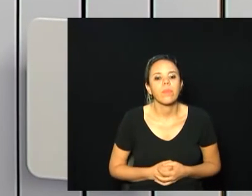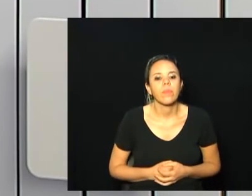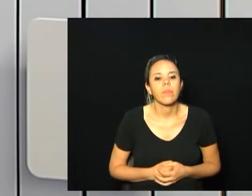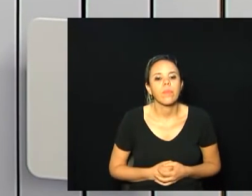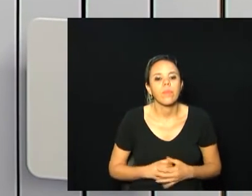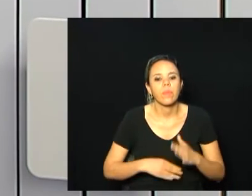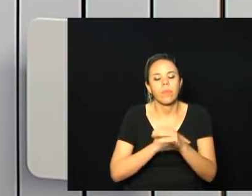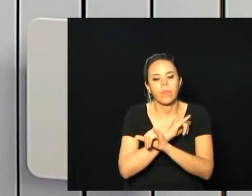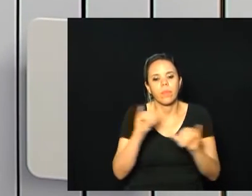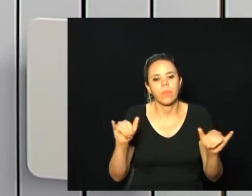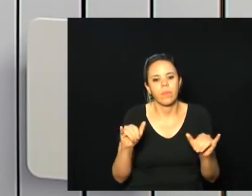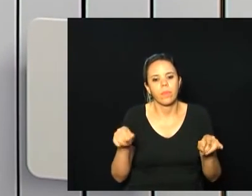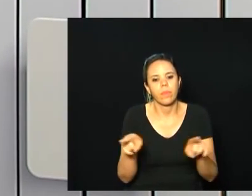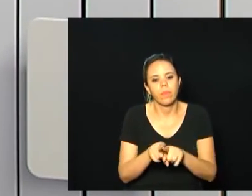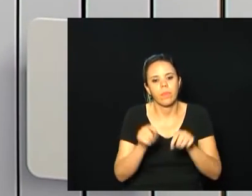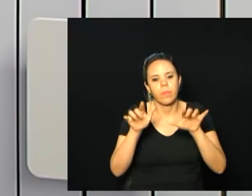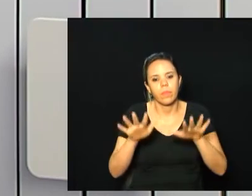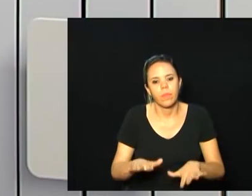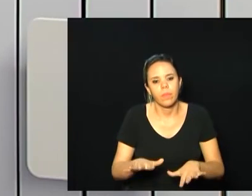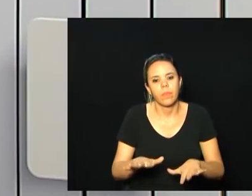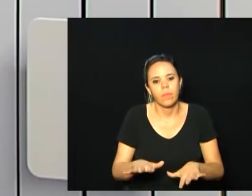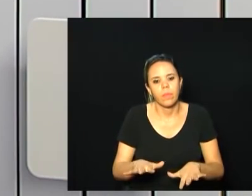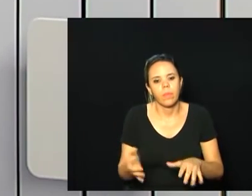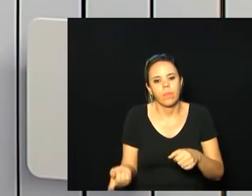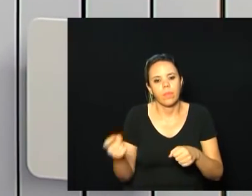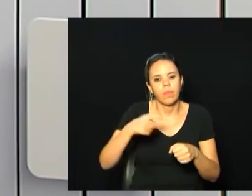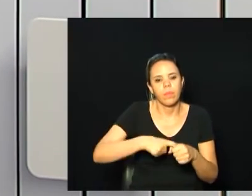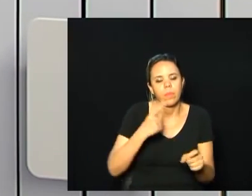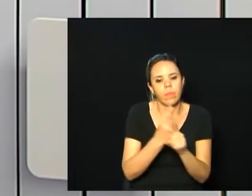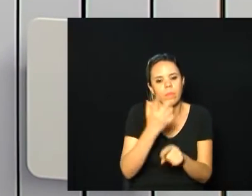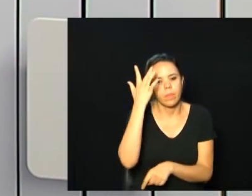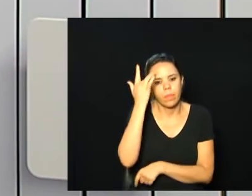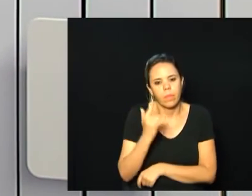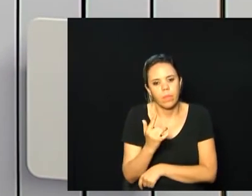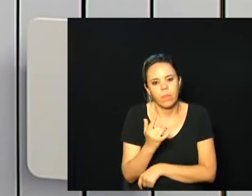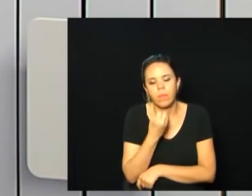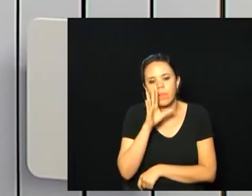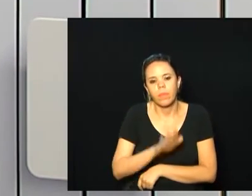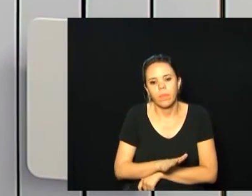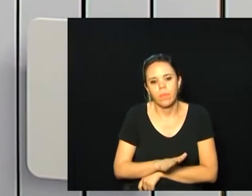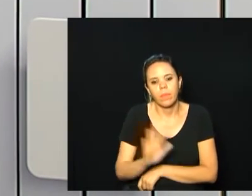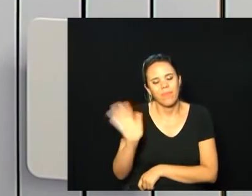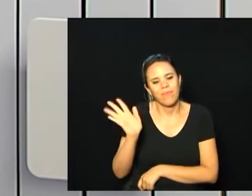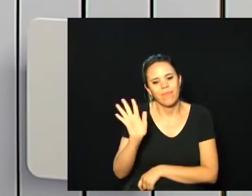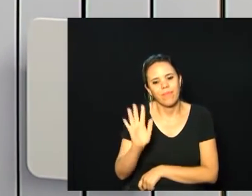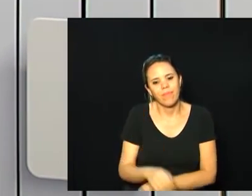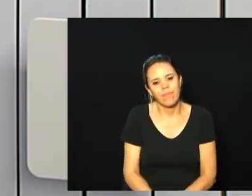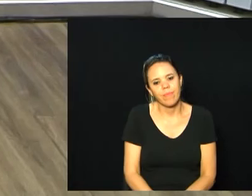E o Câmara Notícia também fica por aqui. A gente volta a se ver amanhã. Uma boa tarde. Tchau!